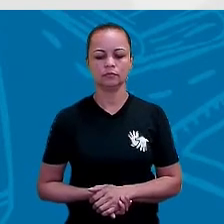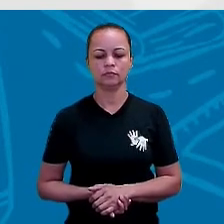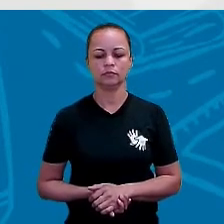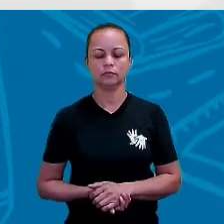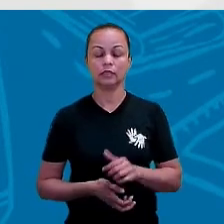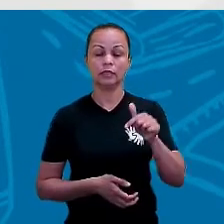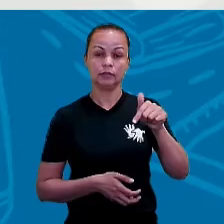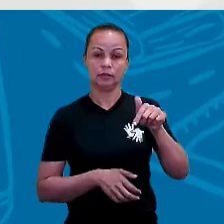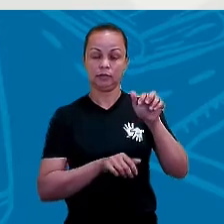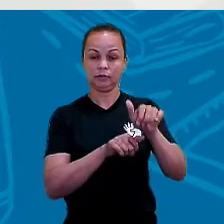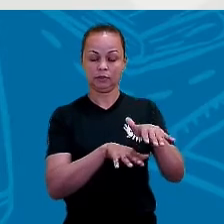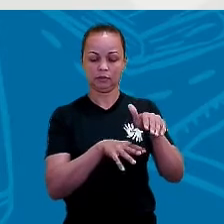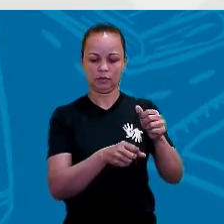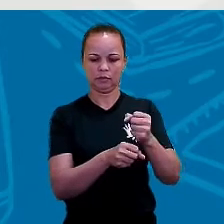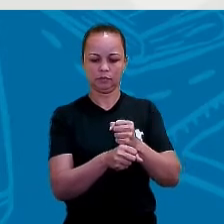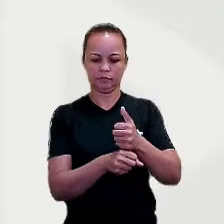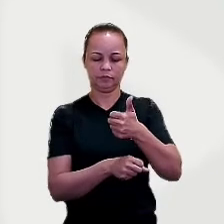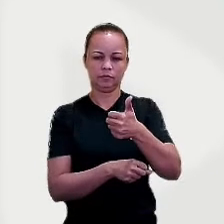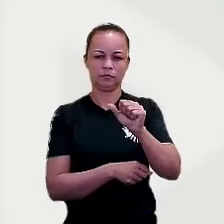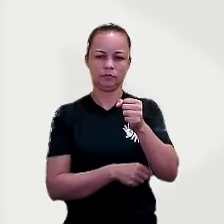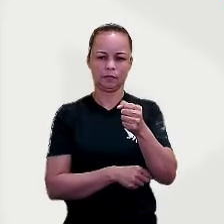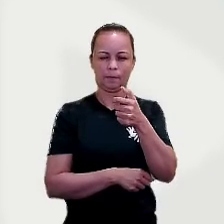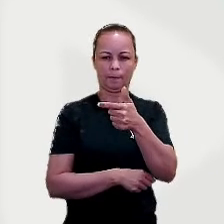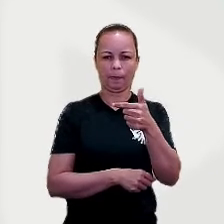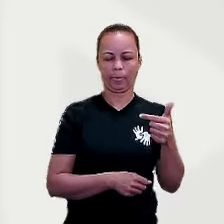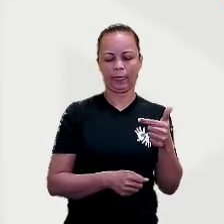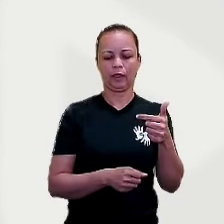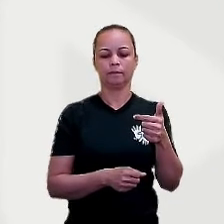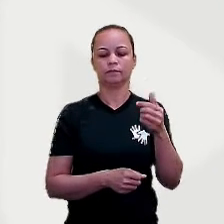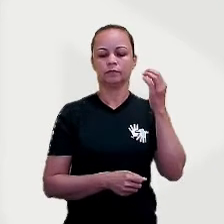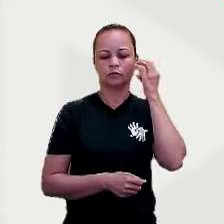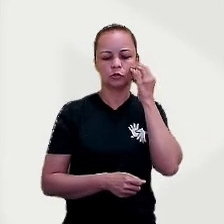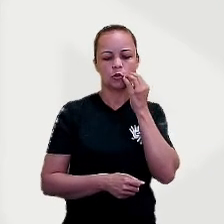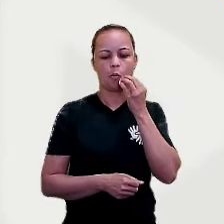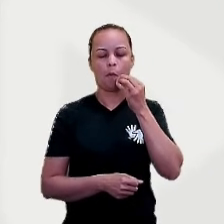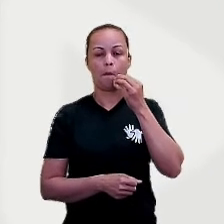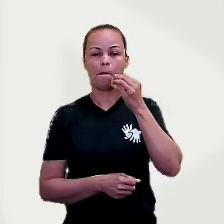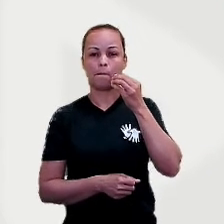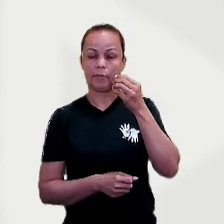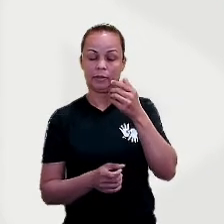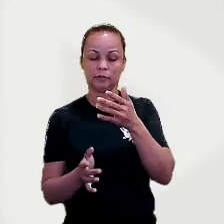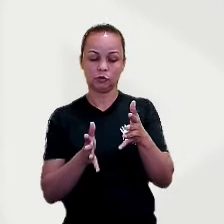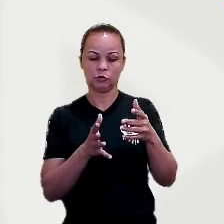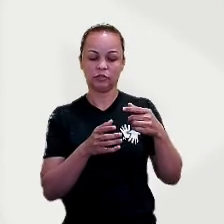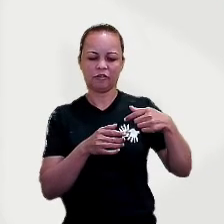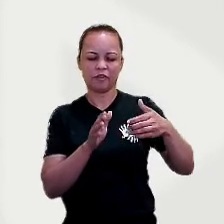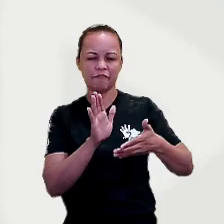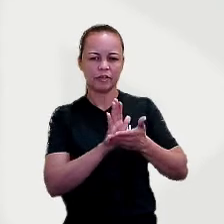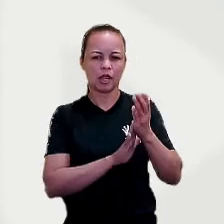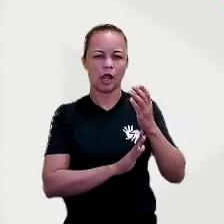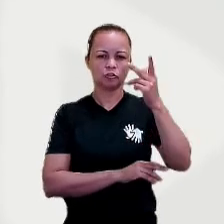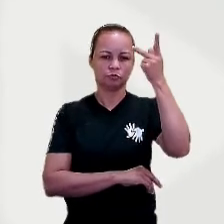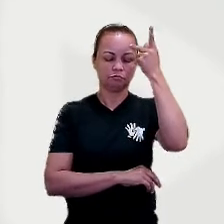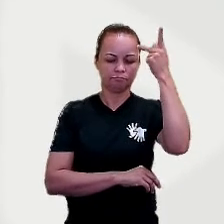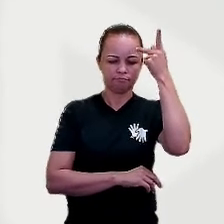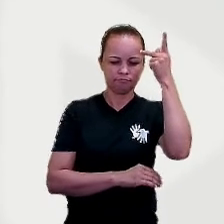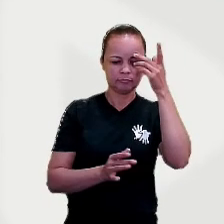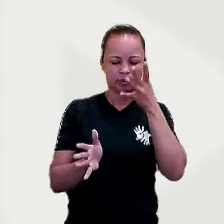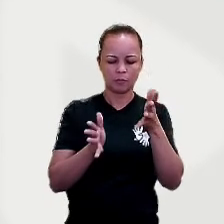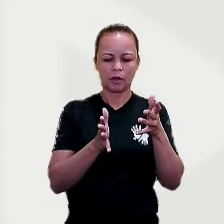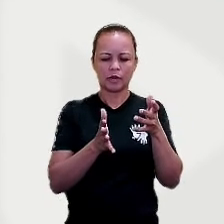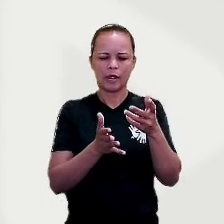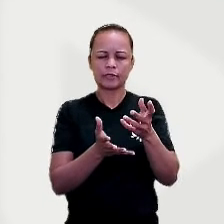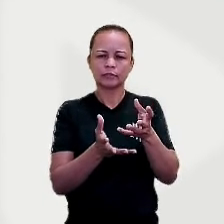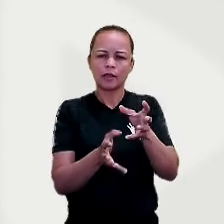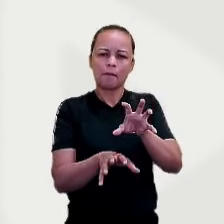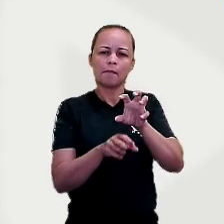Em 7 de setembro de 1822, Dom Pedro estava em viagem para São Paulo e, durante o trajeto, recebeu notícias de que as